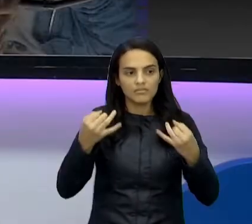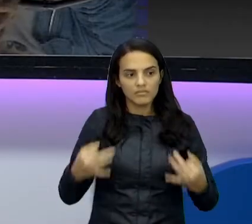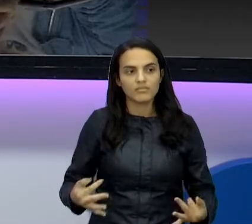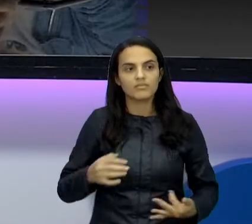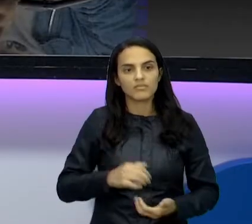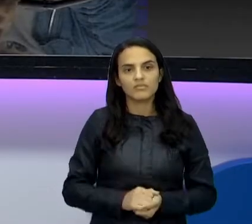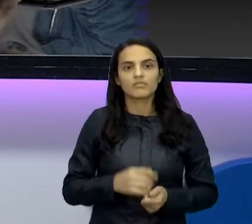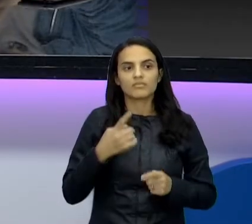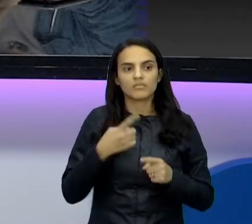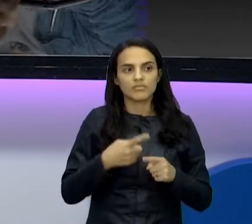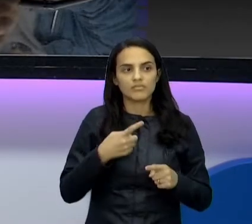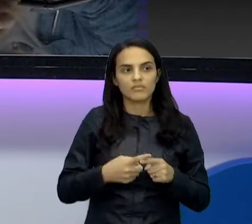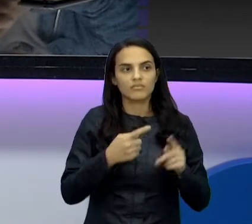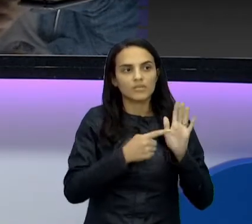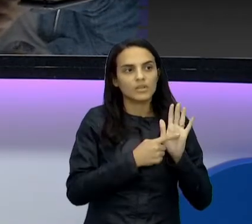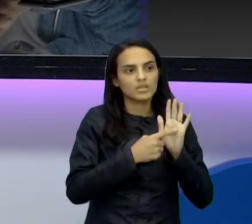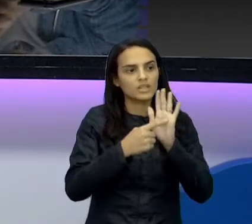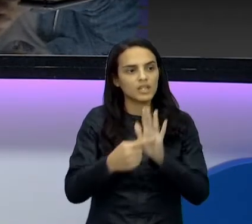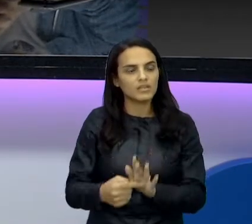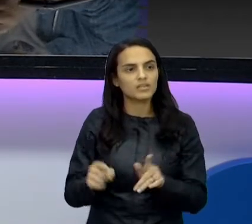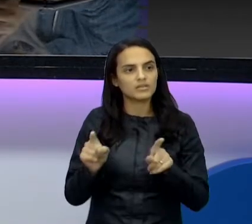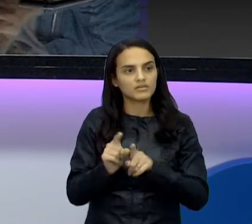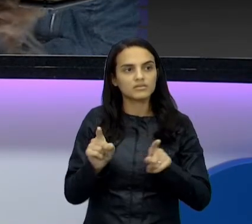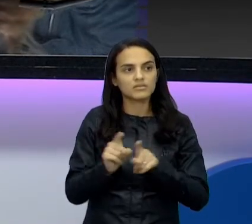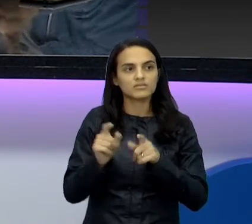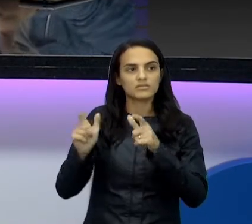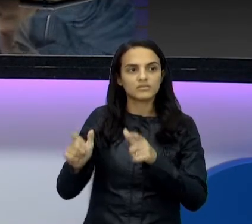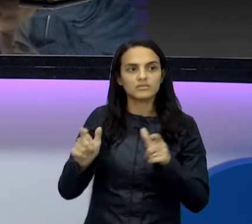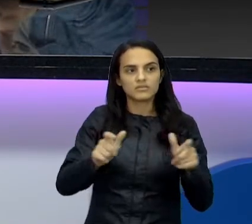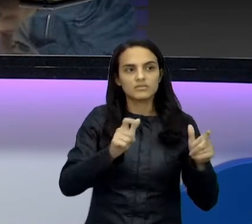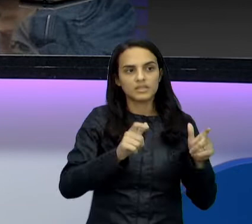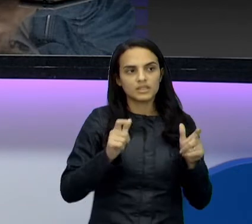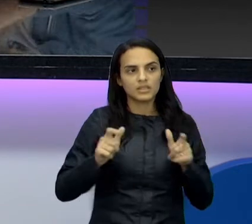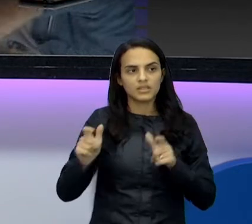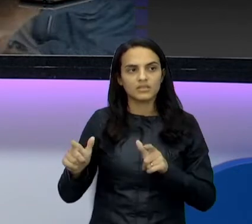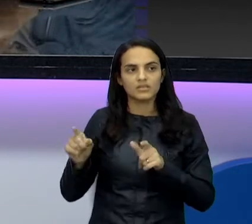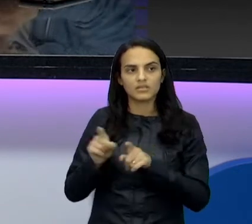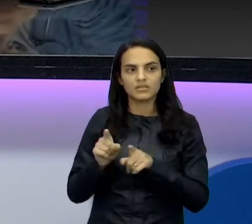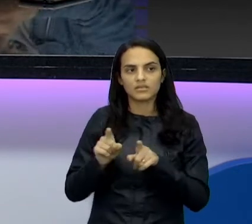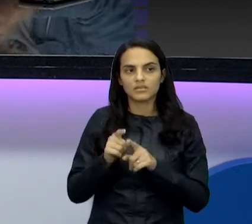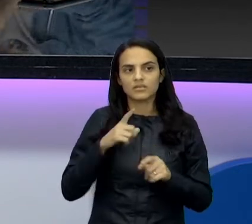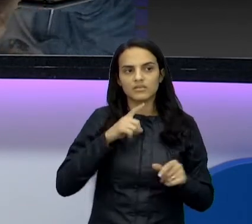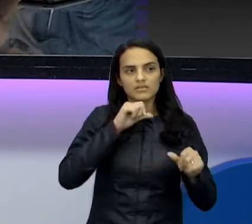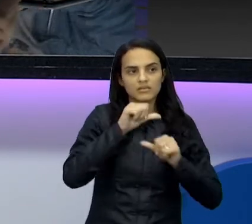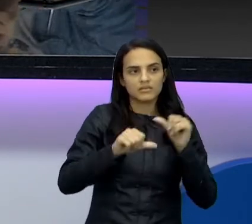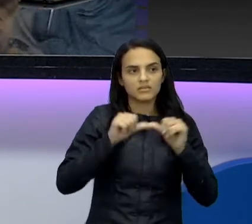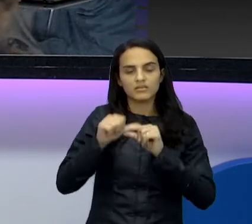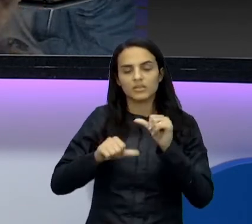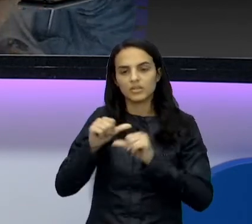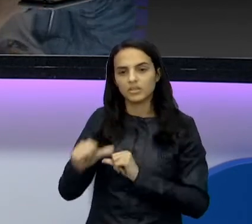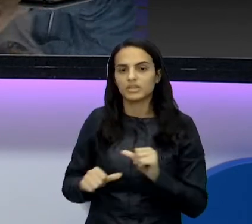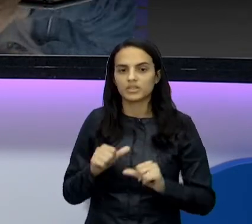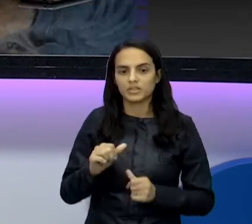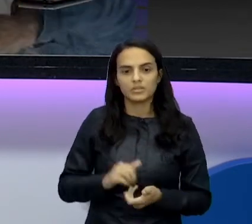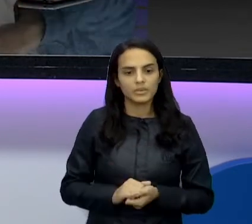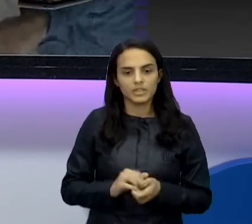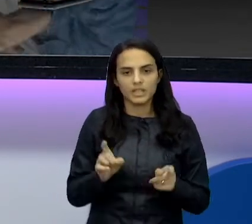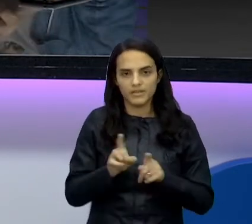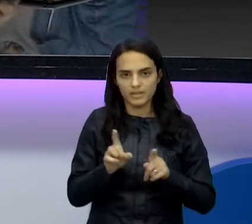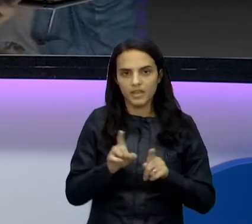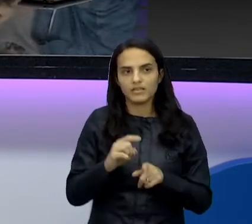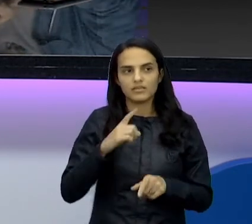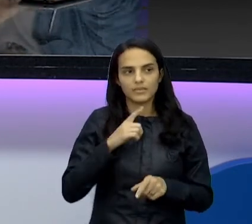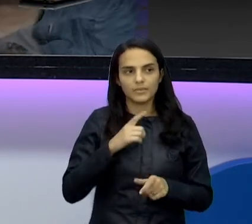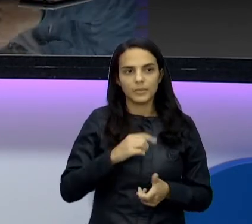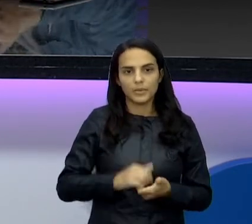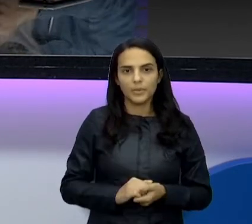Sim. Porque trazer para dentro do ambiente escolar, que é um ambiente de aprendizagem, de transformação, de revolução, esses